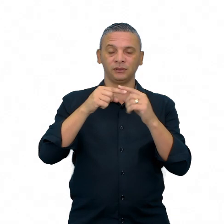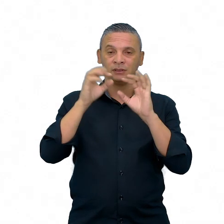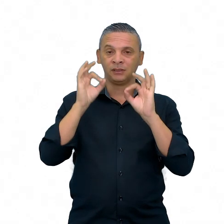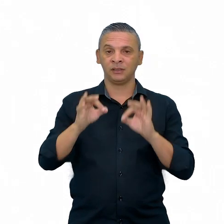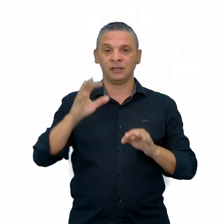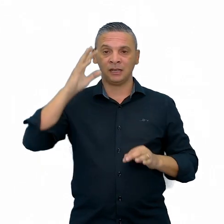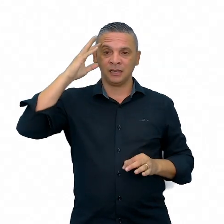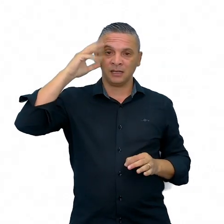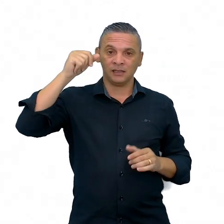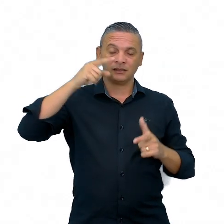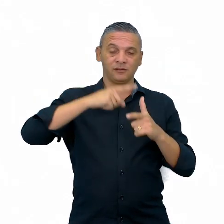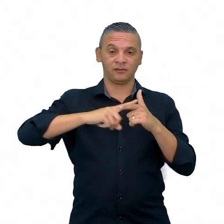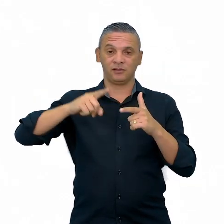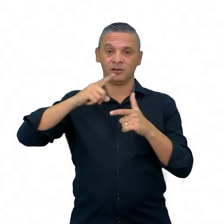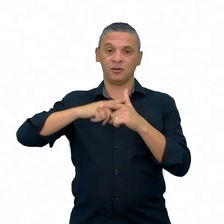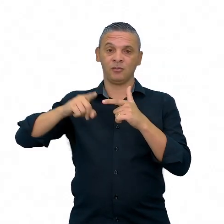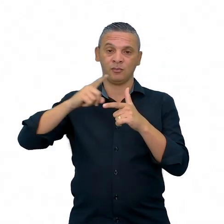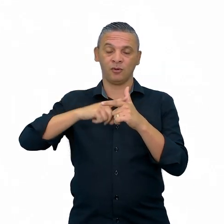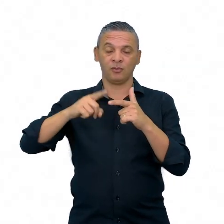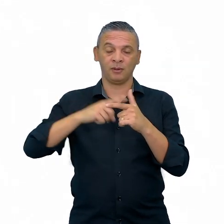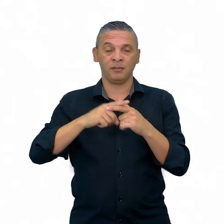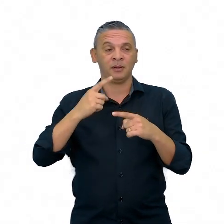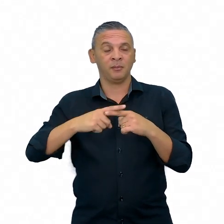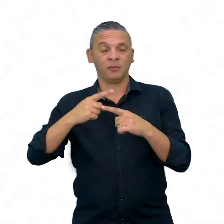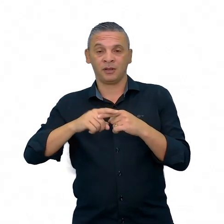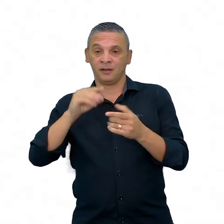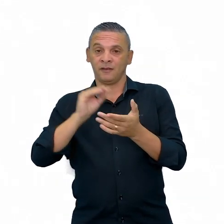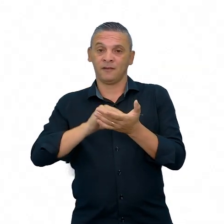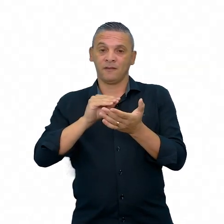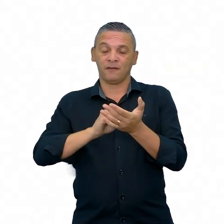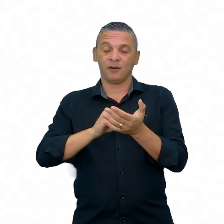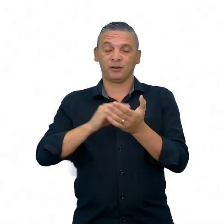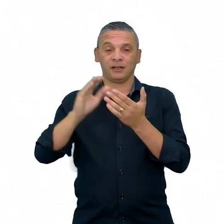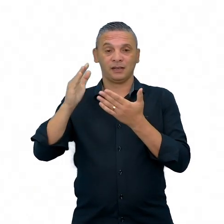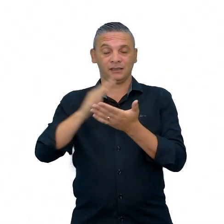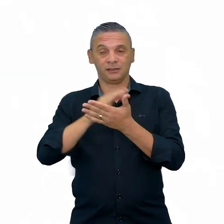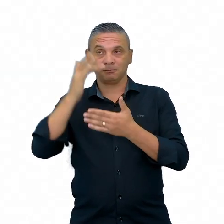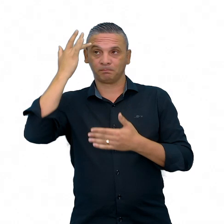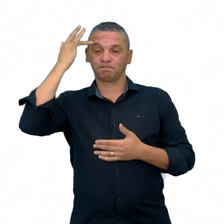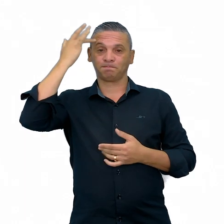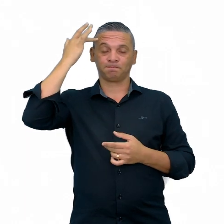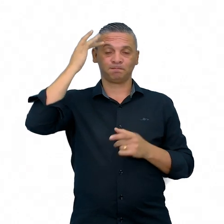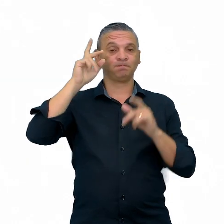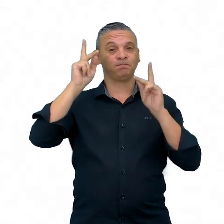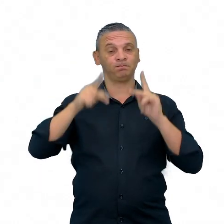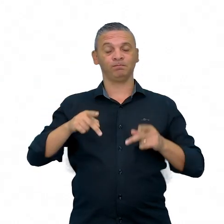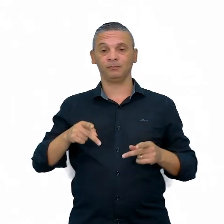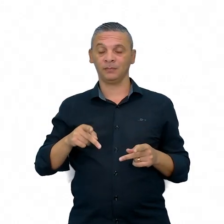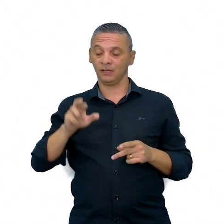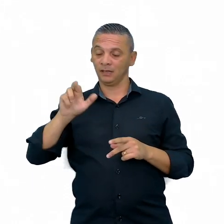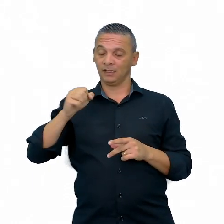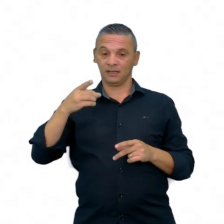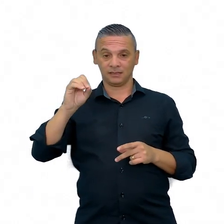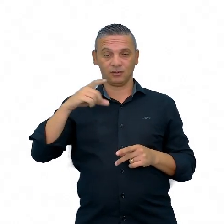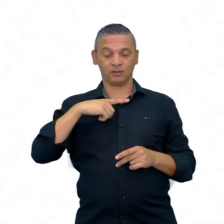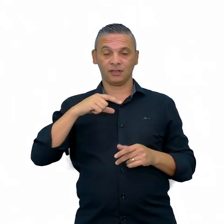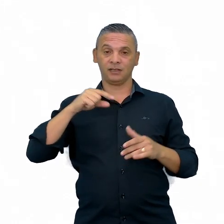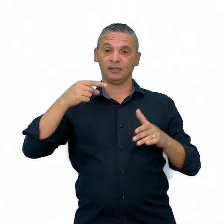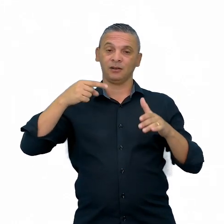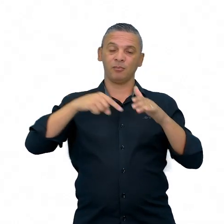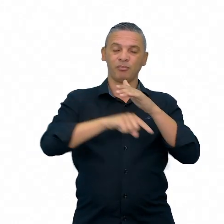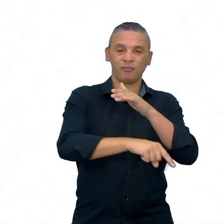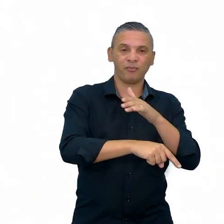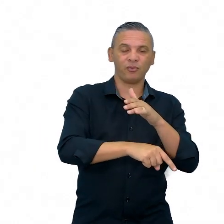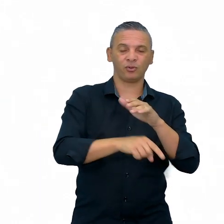resolver esses problemas que envolvem os conceitos de razão. É importante a gente destacar o quanto nós podemos aprofundar nesse